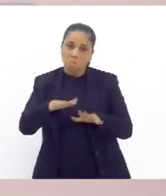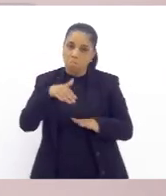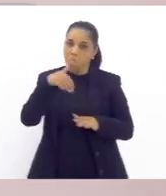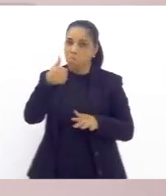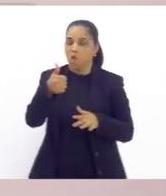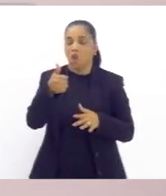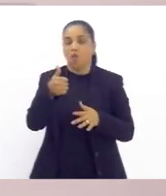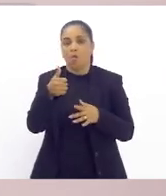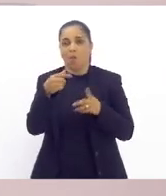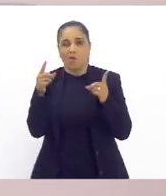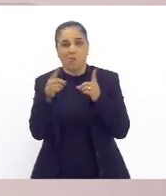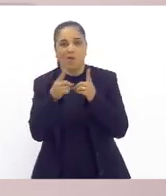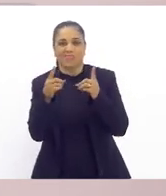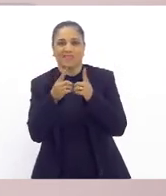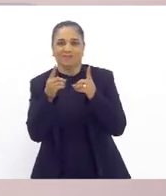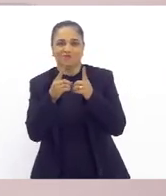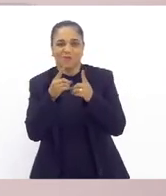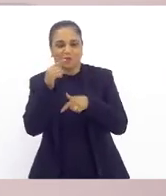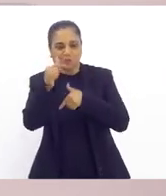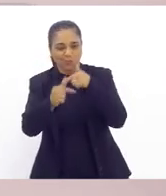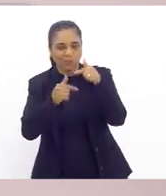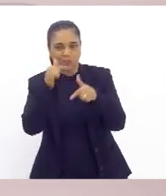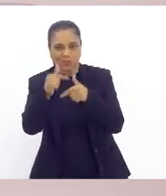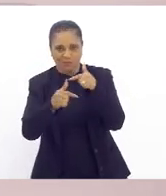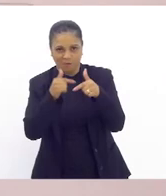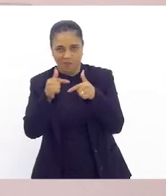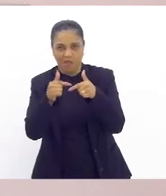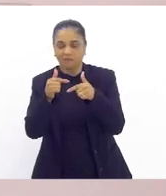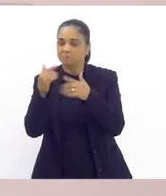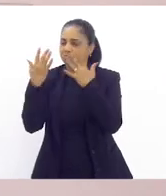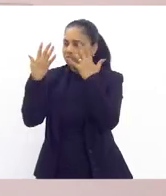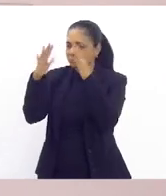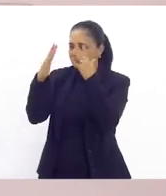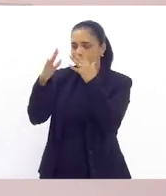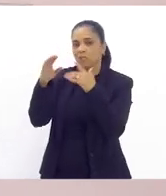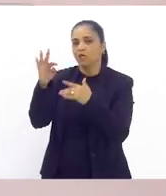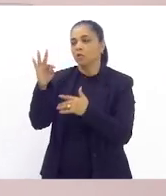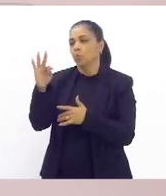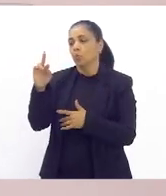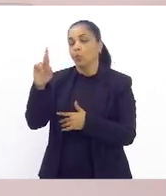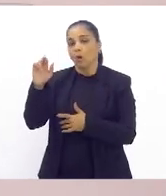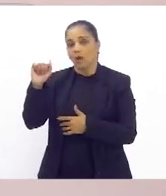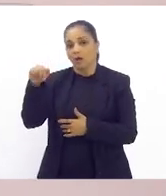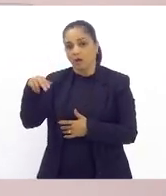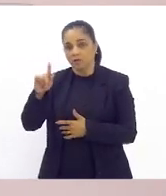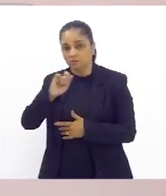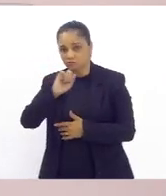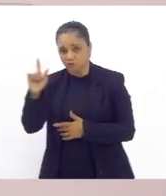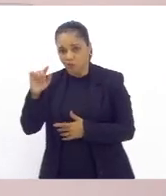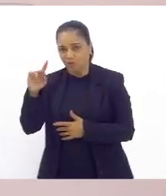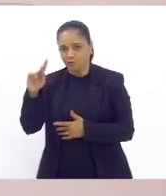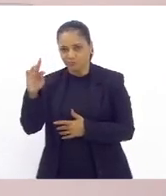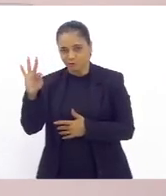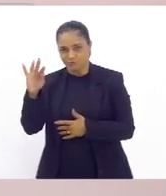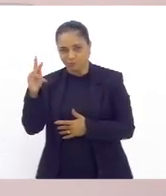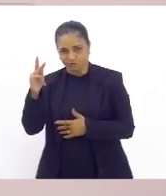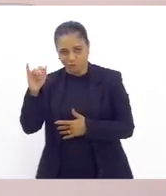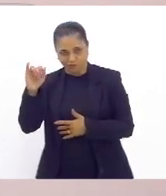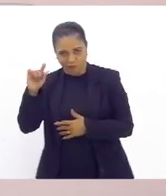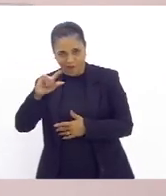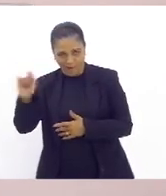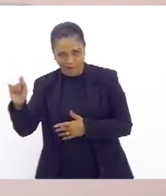parabenizar o Tiago Tiago Rangel Deputado pela iniciativa é fundamental